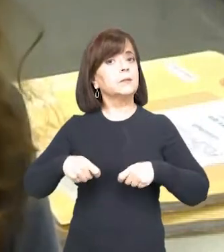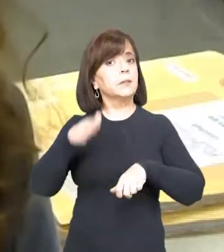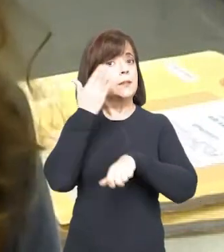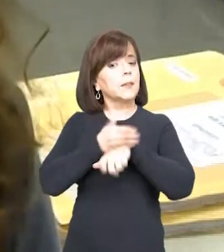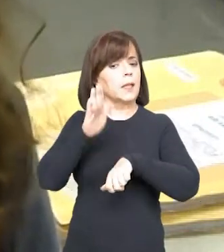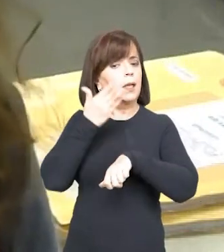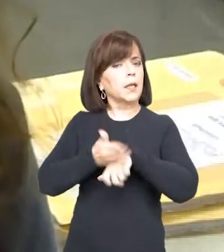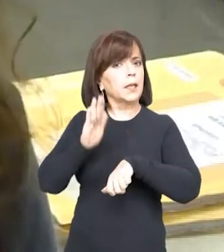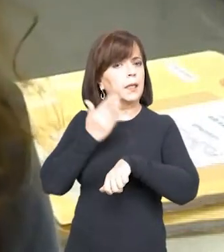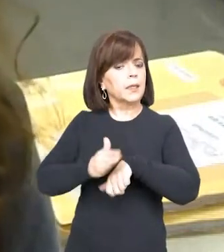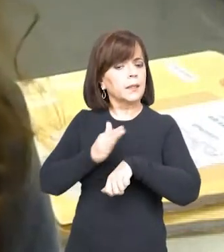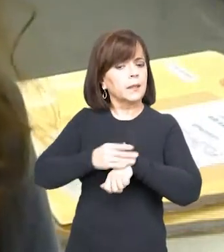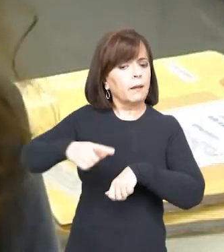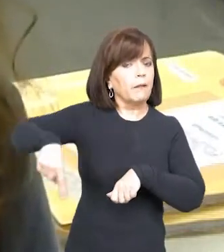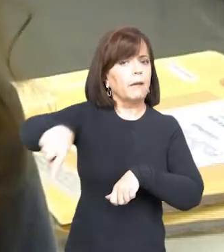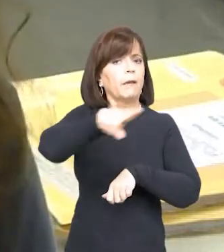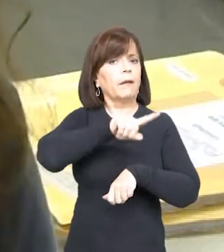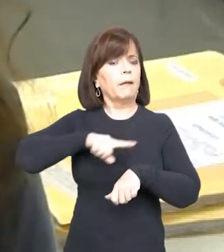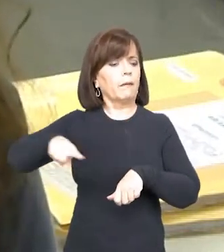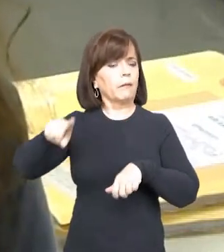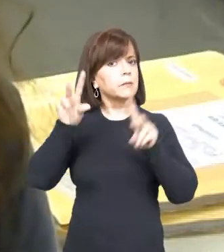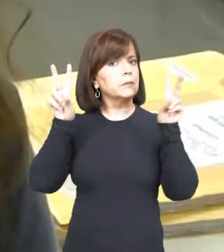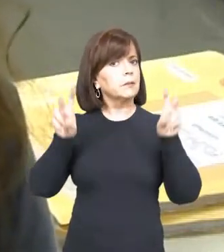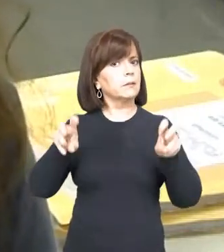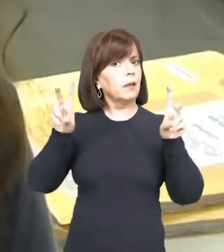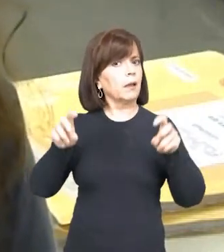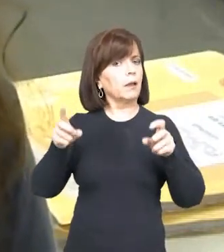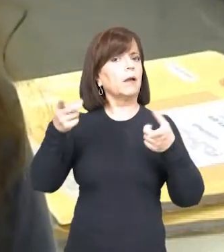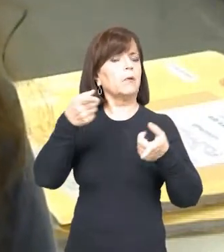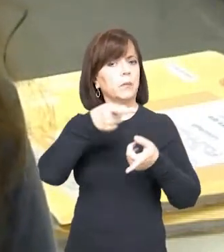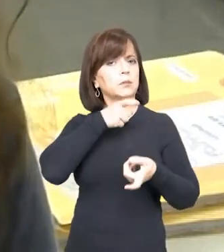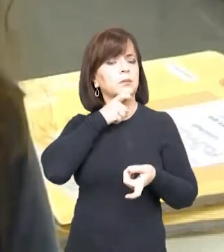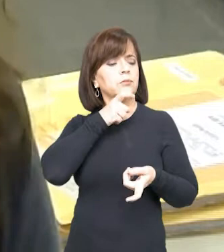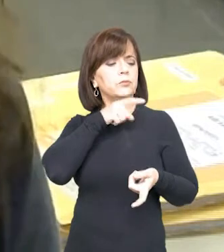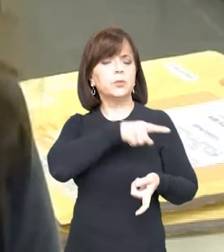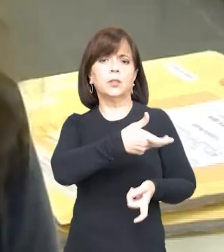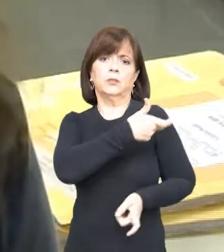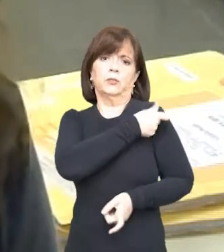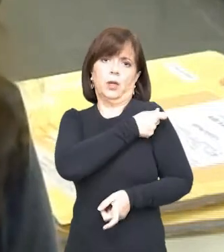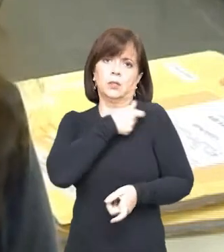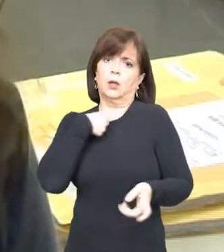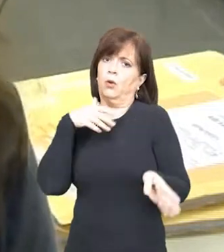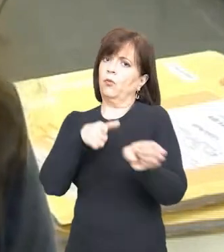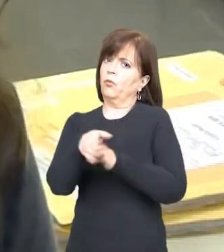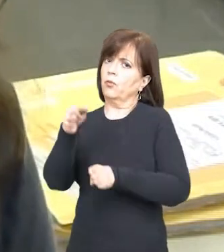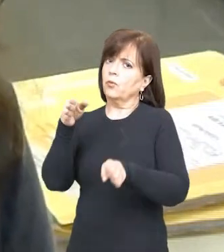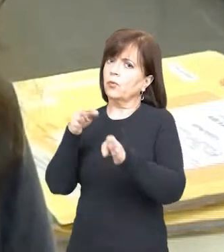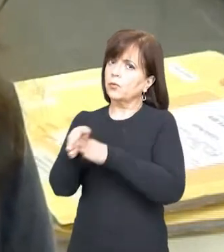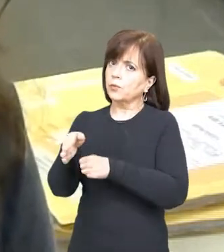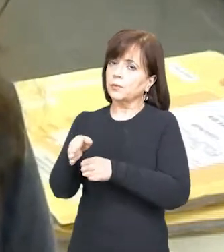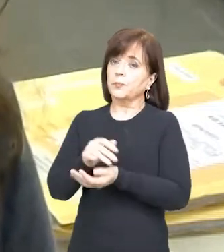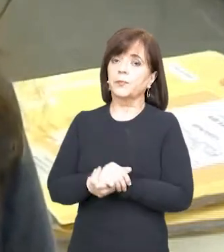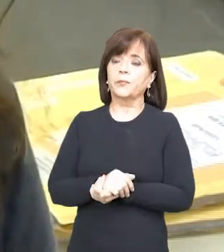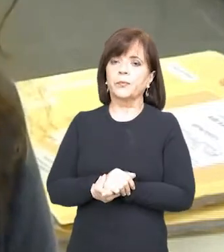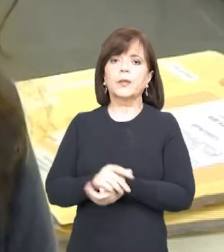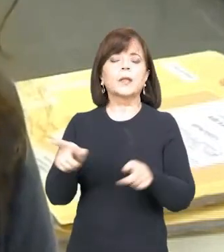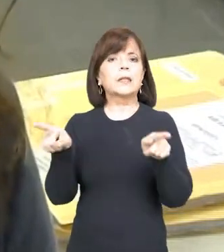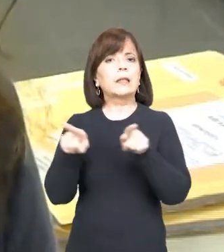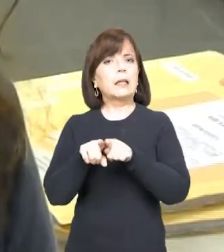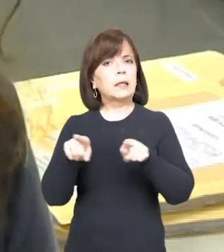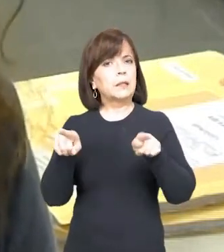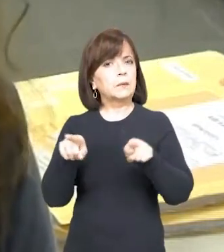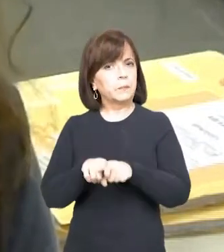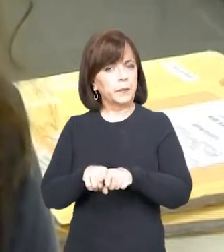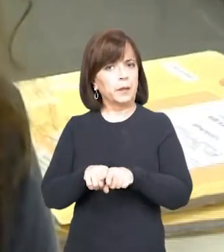sejam treinados a respeito disso que eu estou recomendando, né? E que, além disso, o gestor